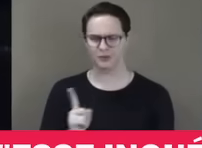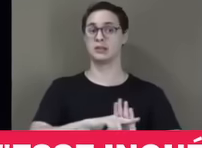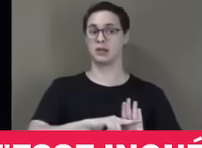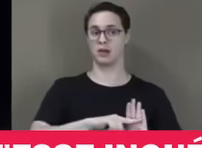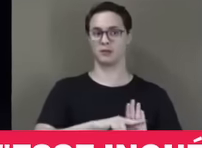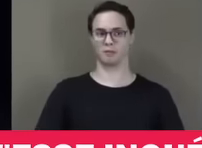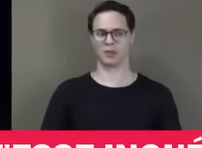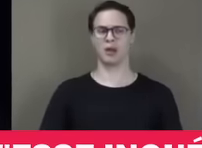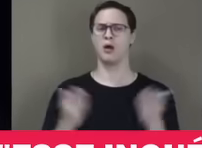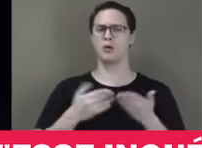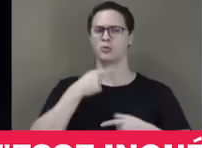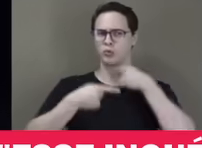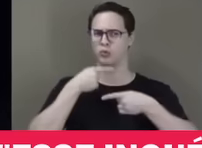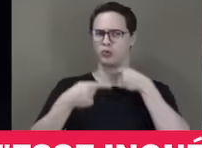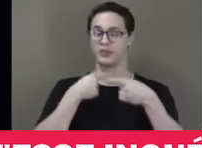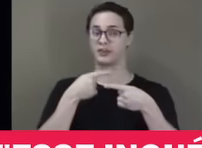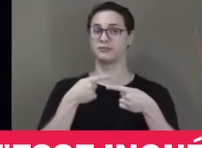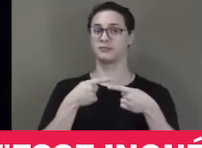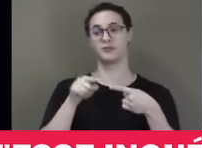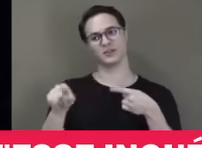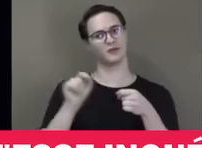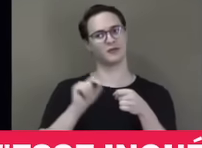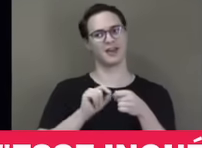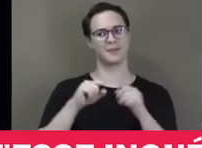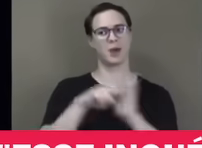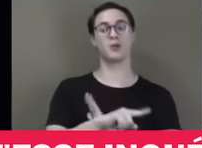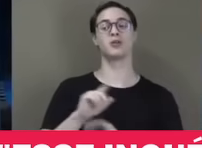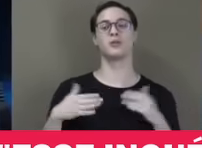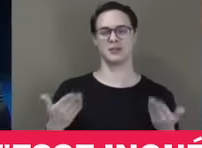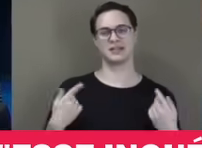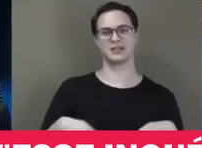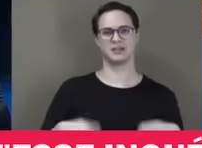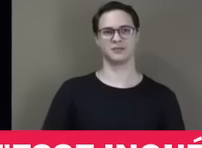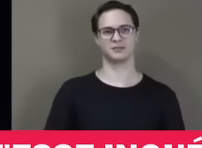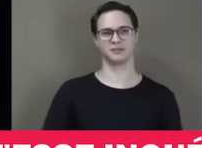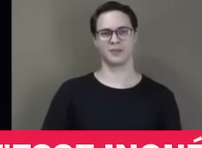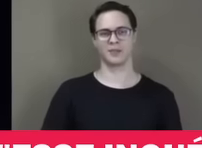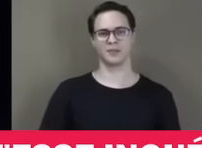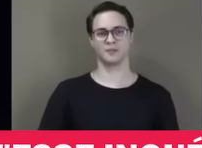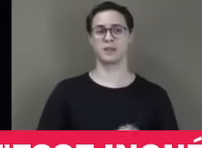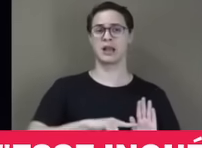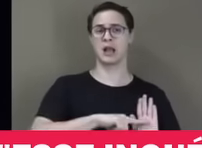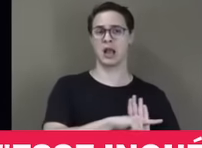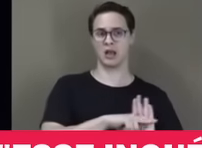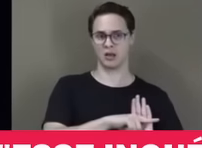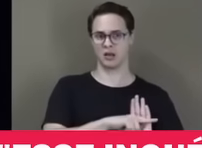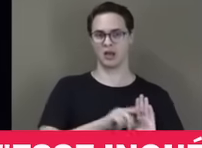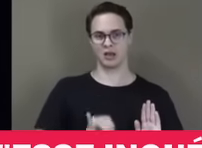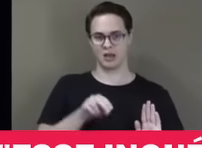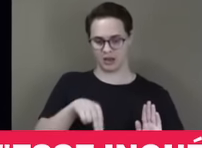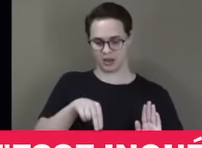inquisição. A pergunta que não foi feita por Vossa Excelência, mas que é necessária. O inquérito no Brasil